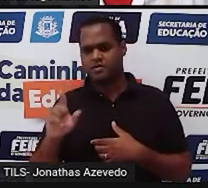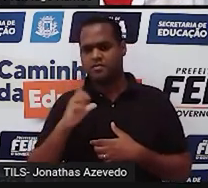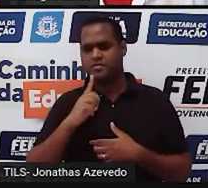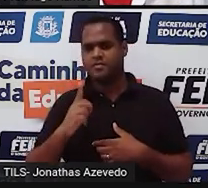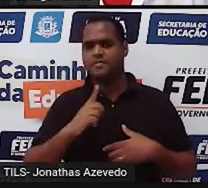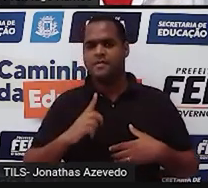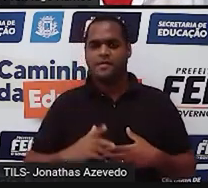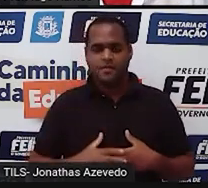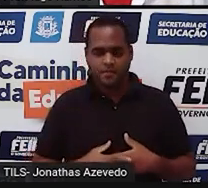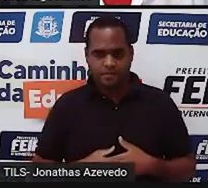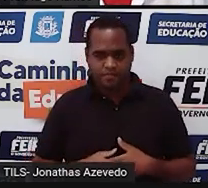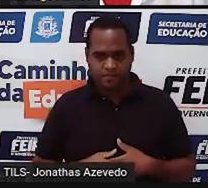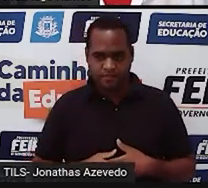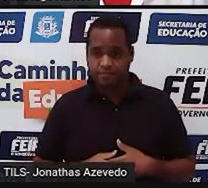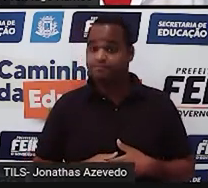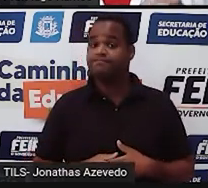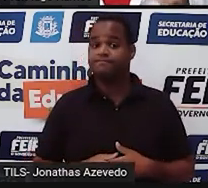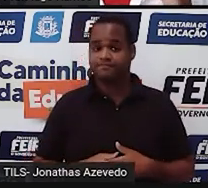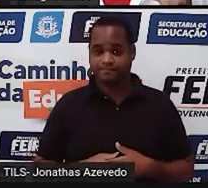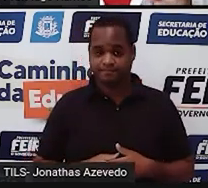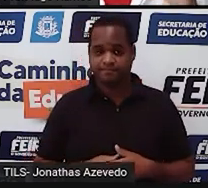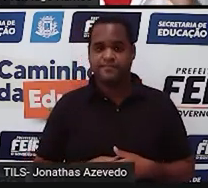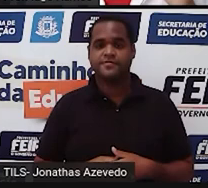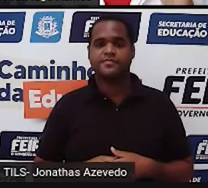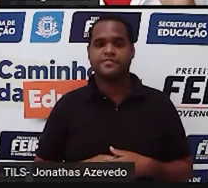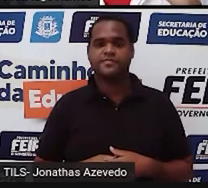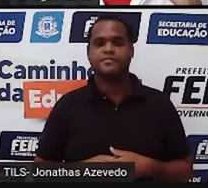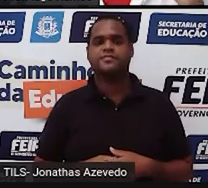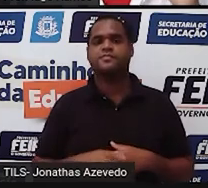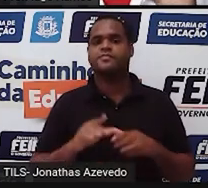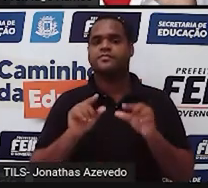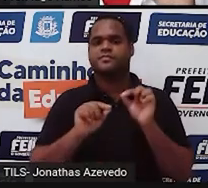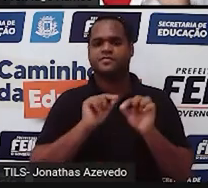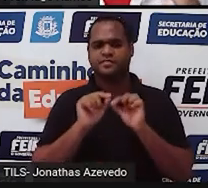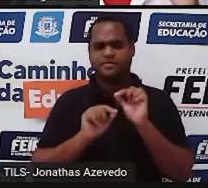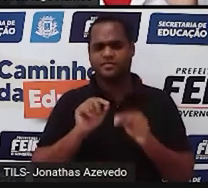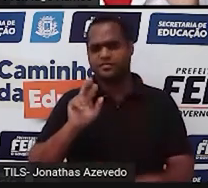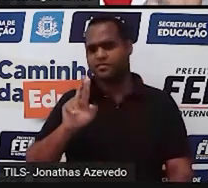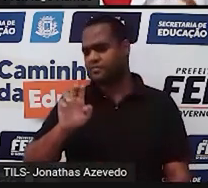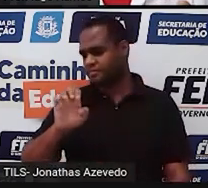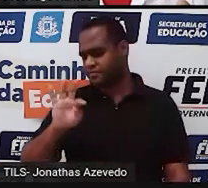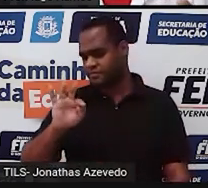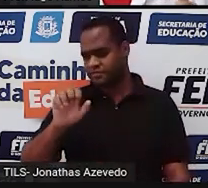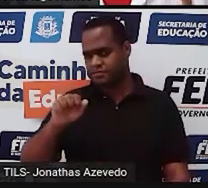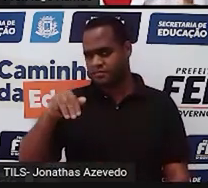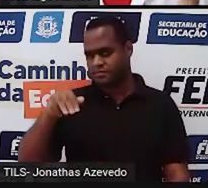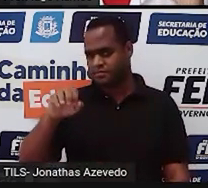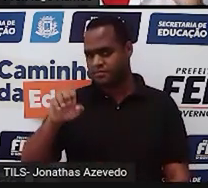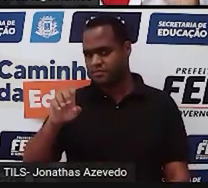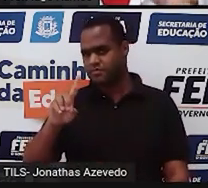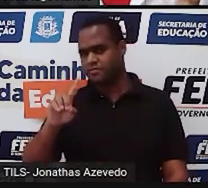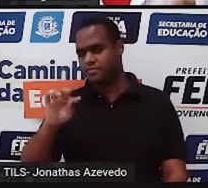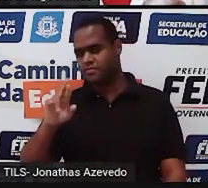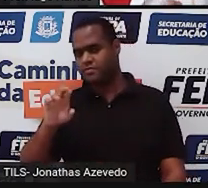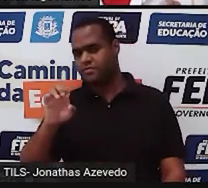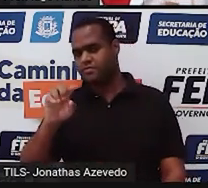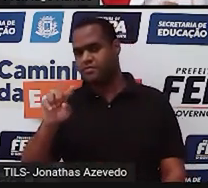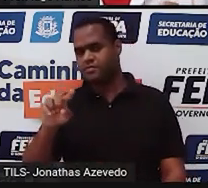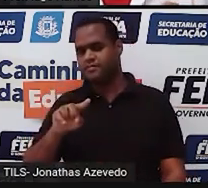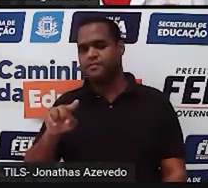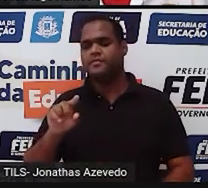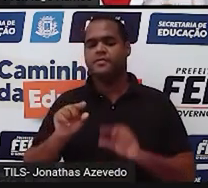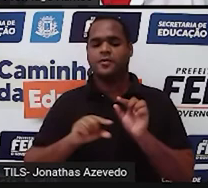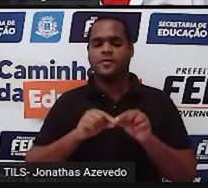olha só que bacana né então o que é uma reta mediatriz tá na